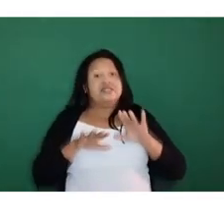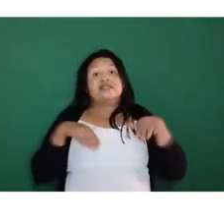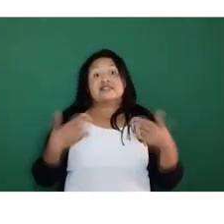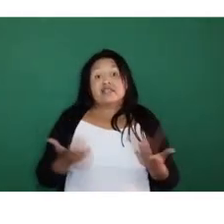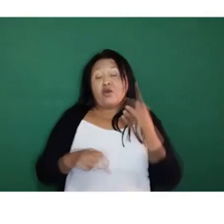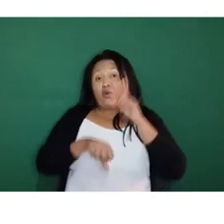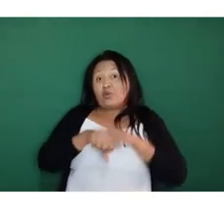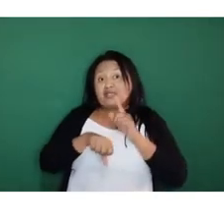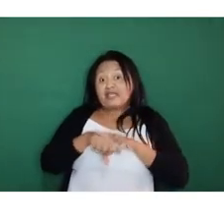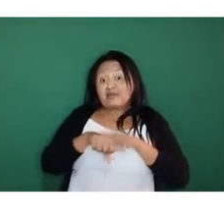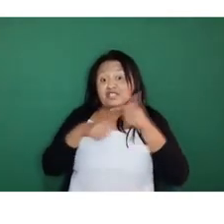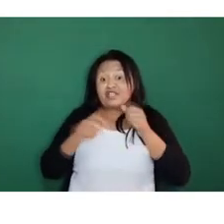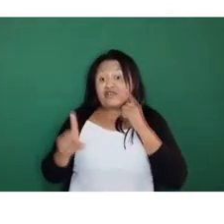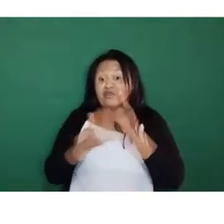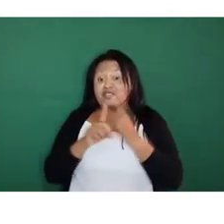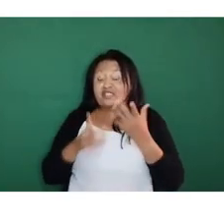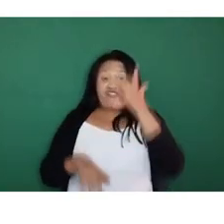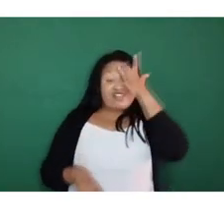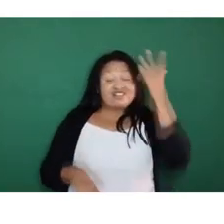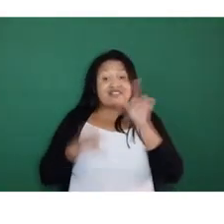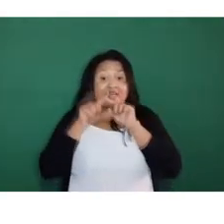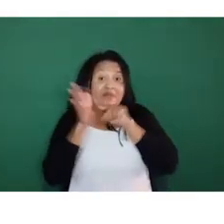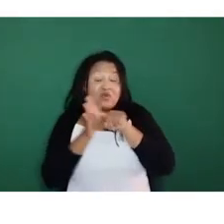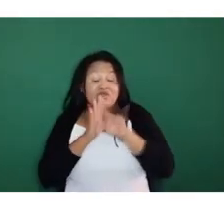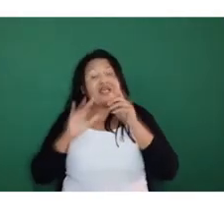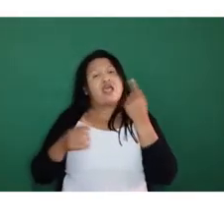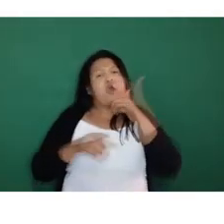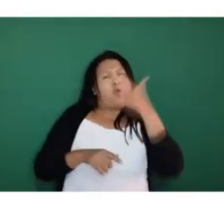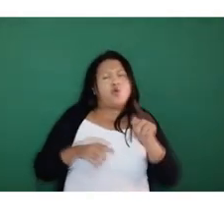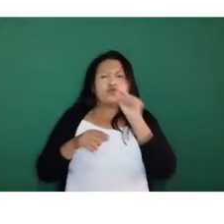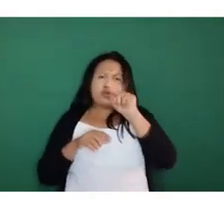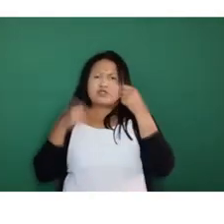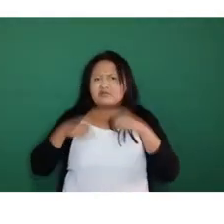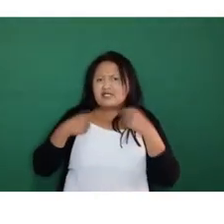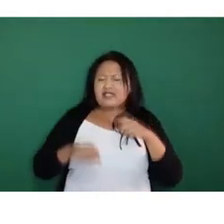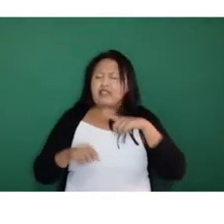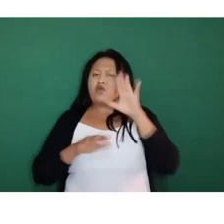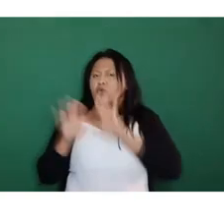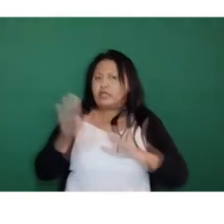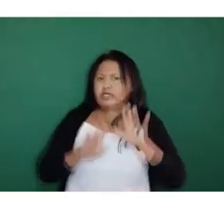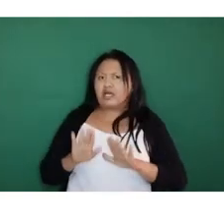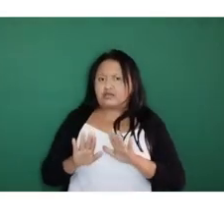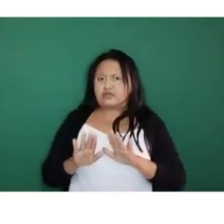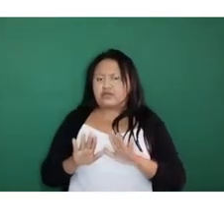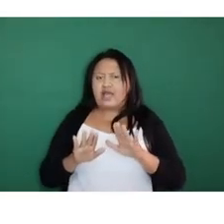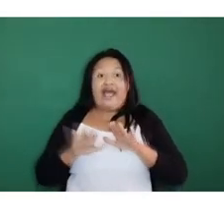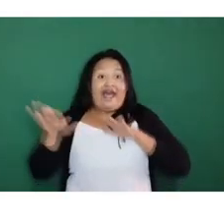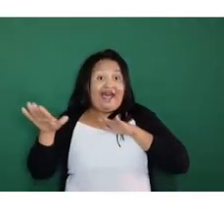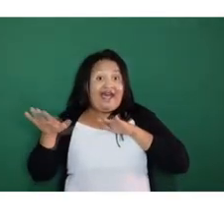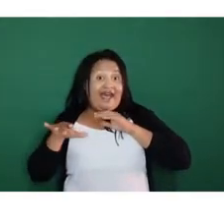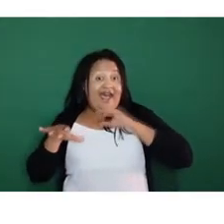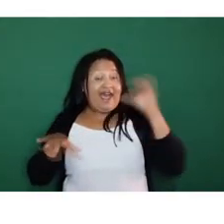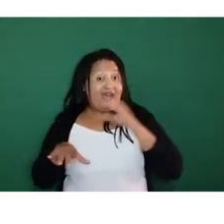tempo em que elas se encontram também não está sendo dado na questão então é um outro ponto que a gente precisa ter o cuidado a aceleração